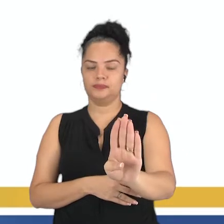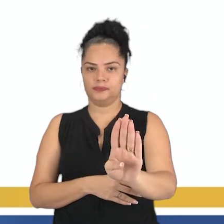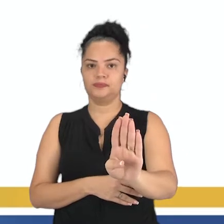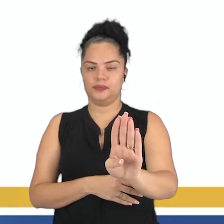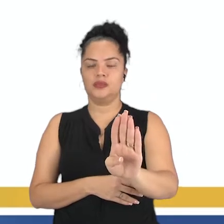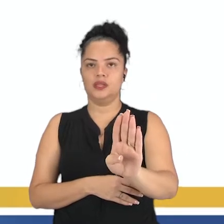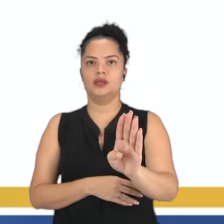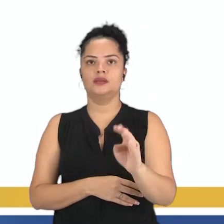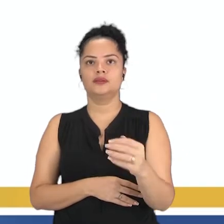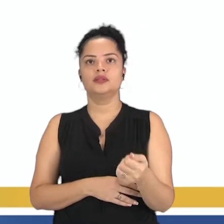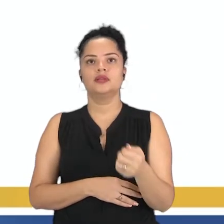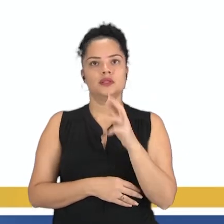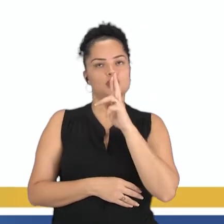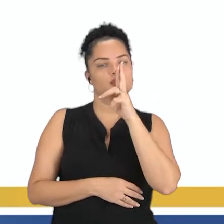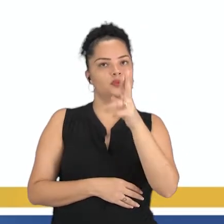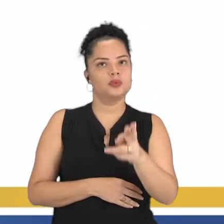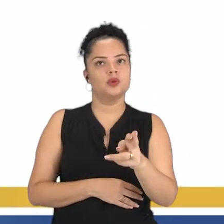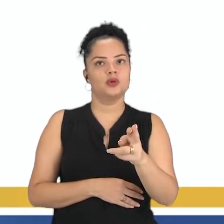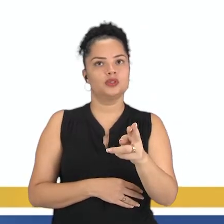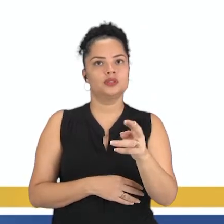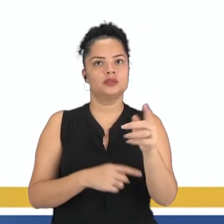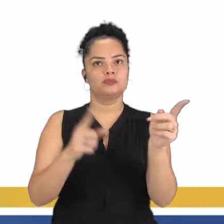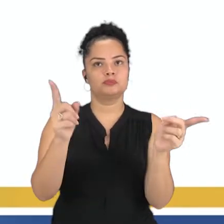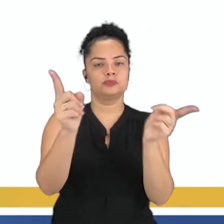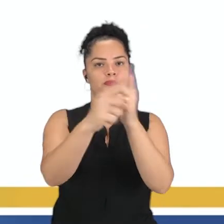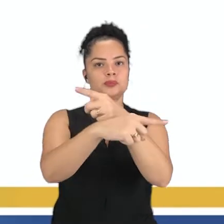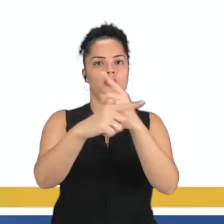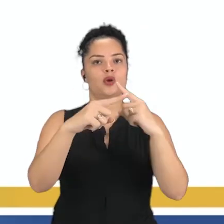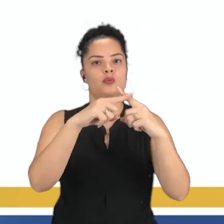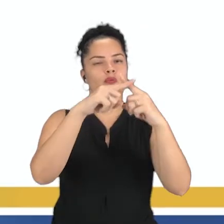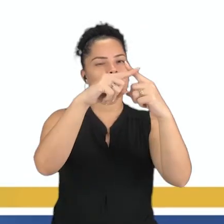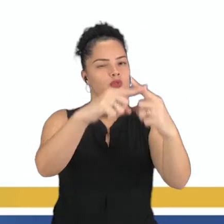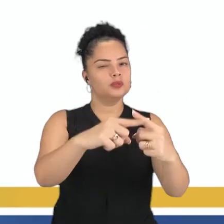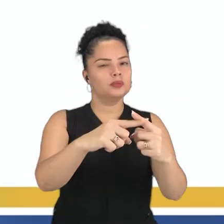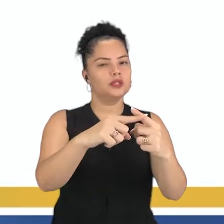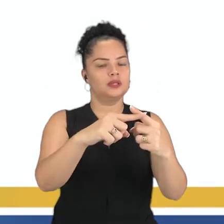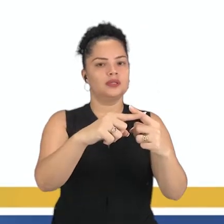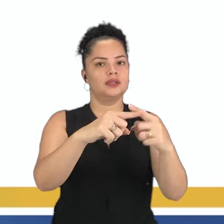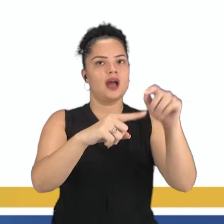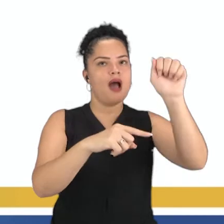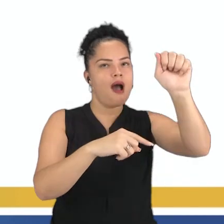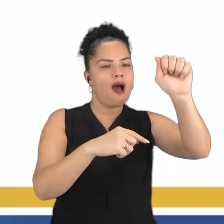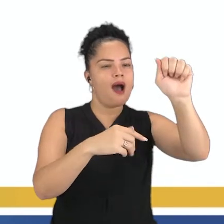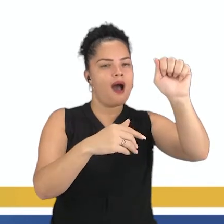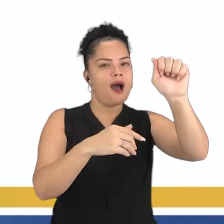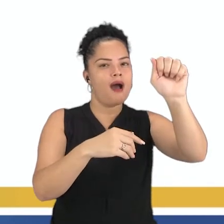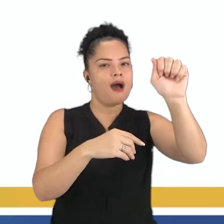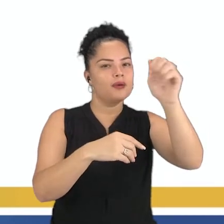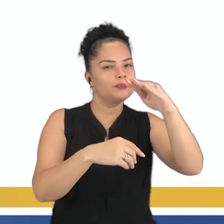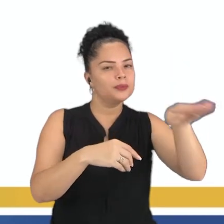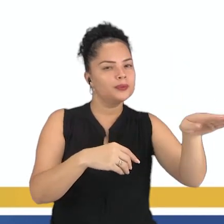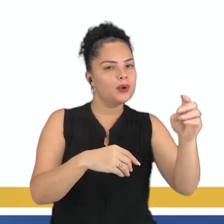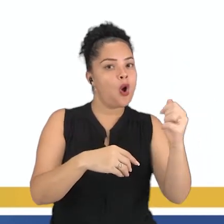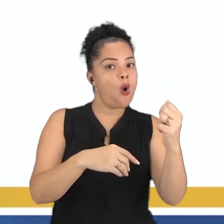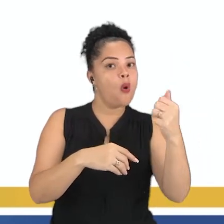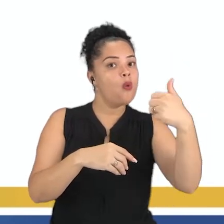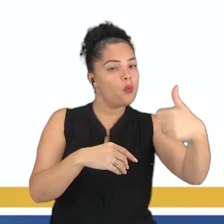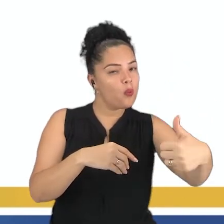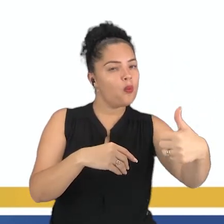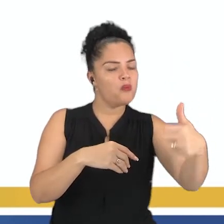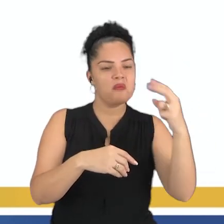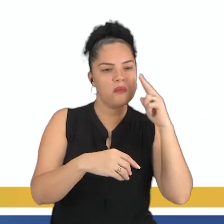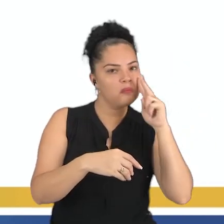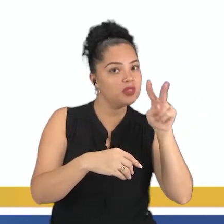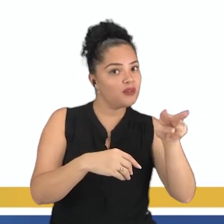1, dá A. Aqui você sabe que debaixo do A tem um 1zinho disfarçado, né? 1 vezes B dá B. Então você